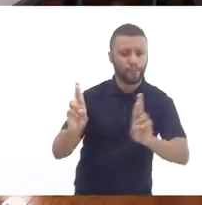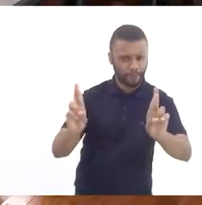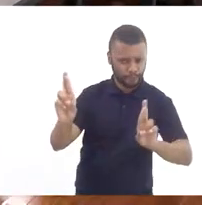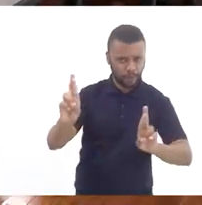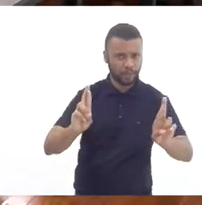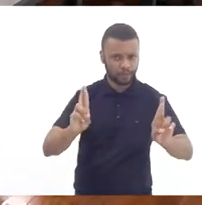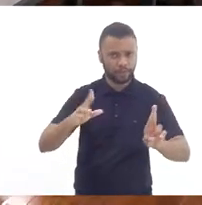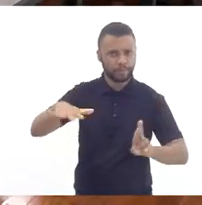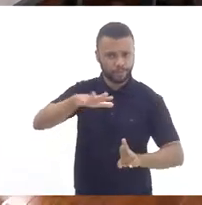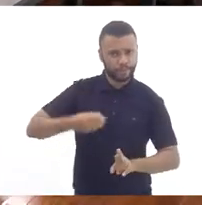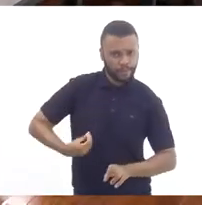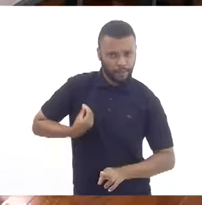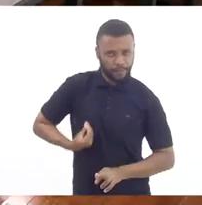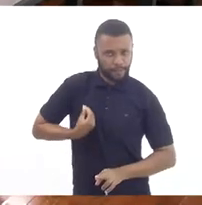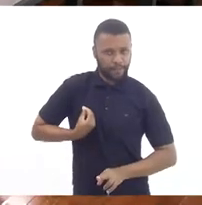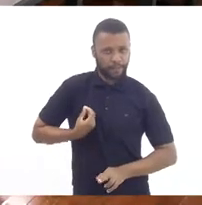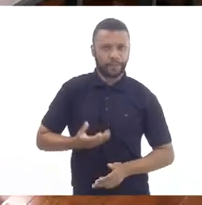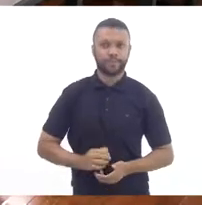Mudou de lugar?